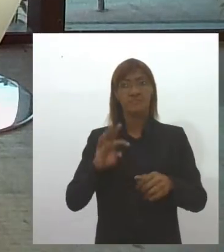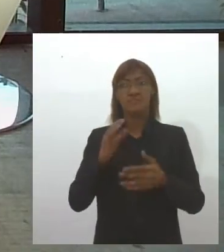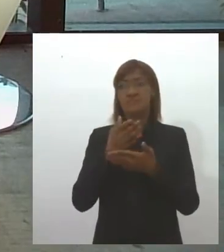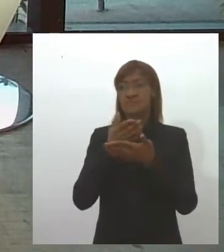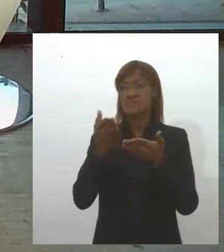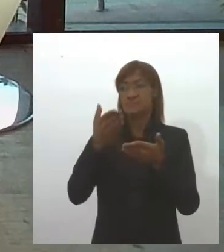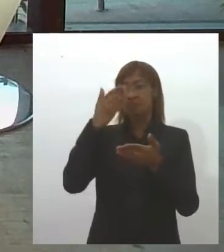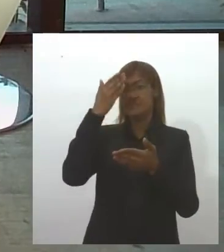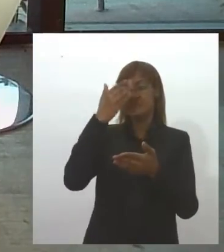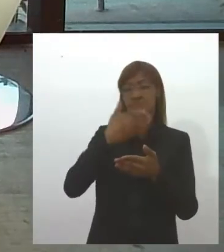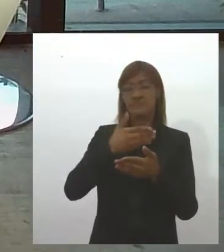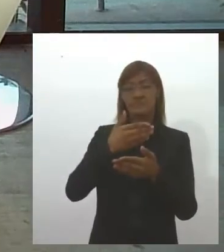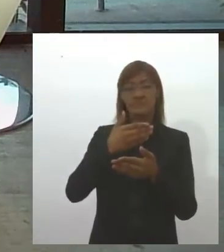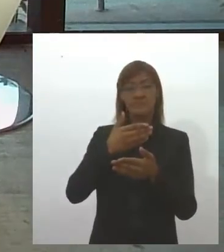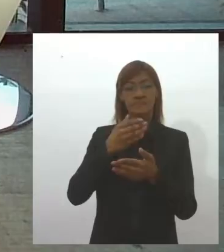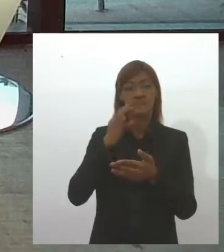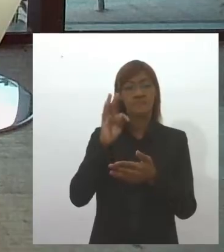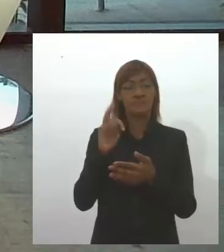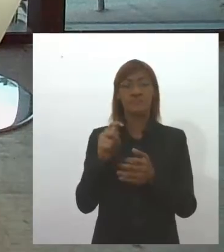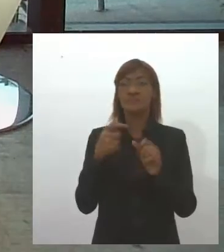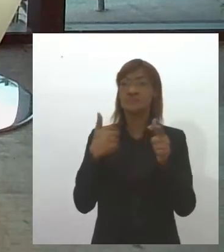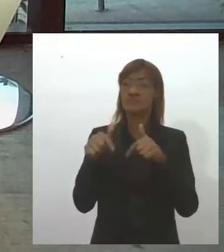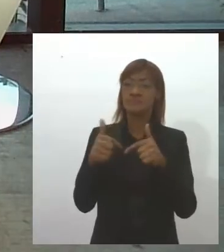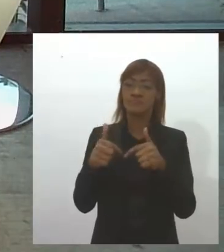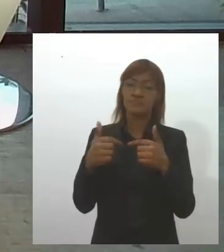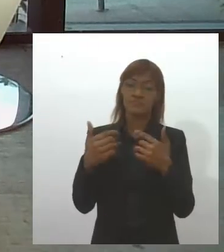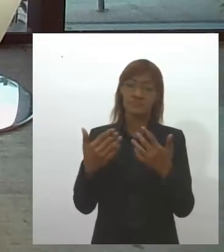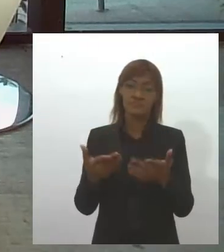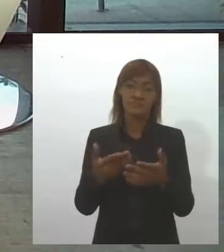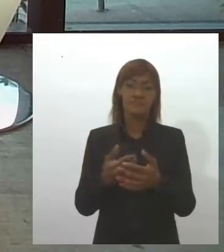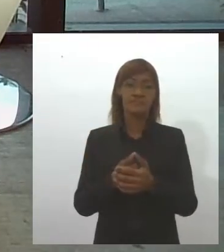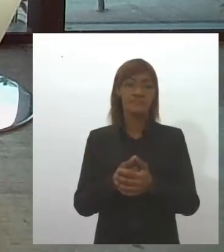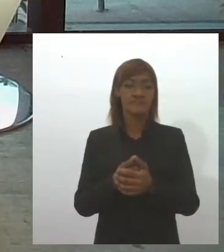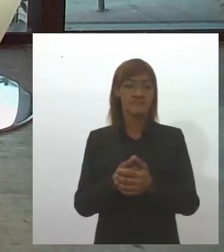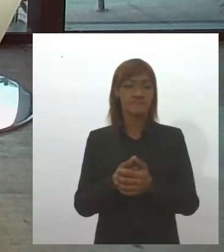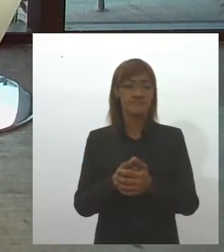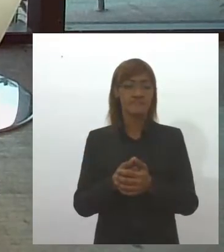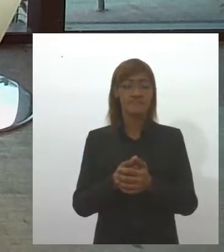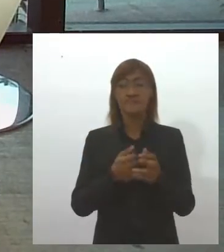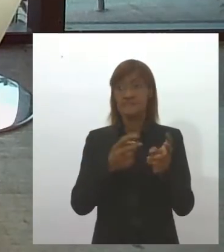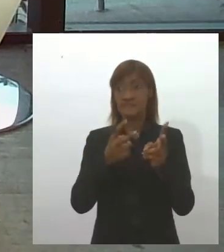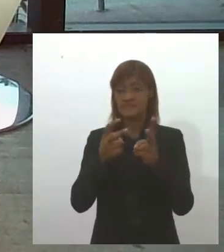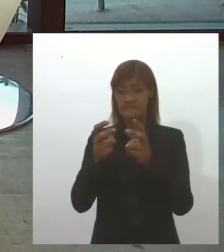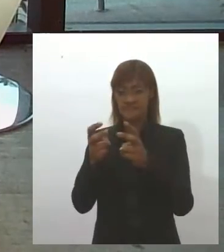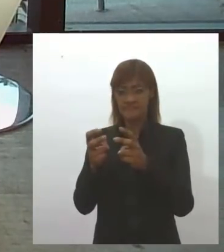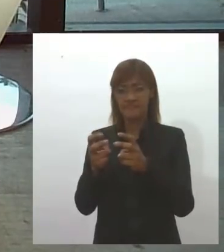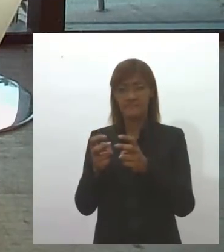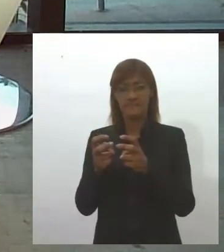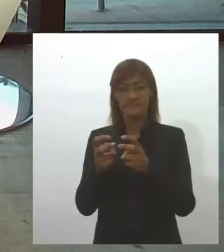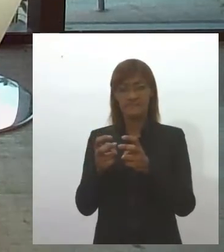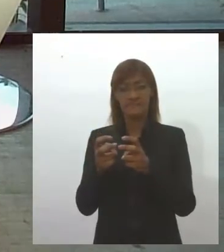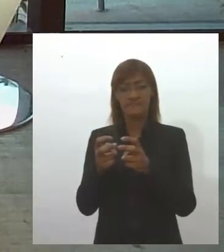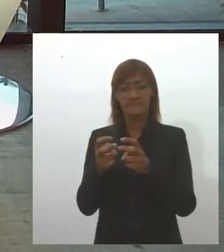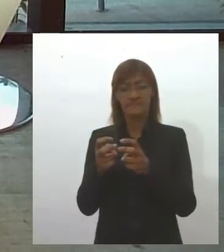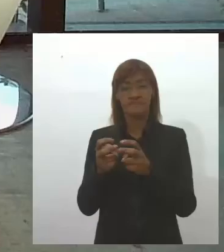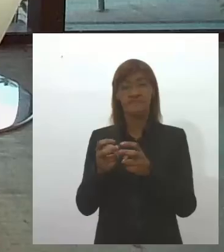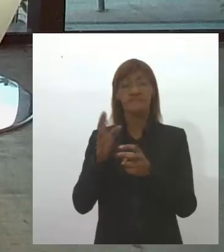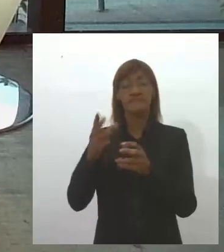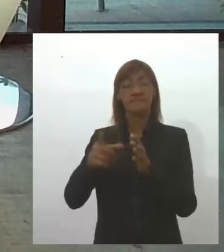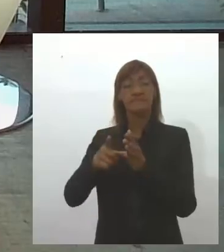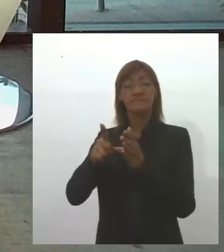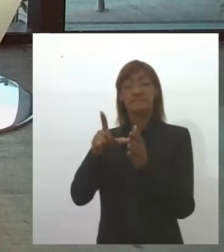importante o trabalho em conjunto. E aí a gente vai começar a ver esses resultados positivos. Nós falávamos aqui, lá bem antes, no início da pandemia,